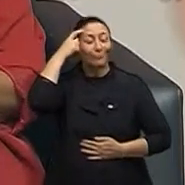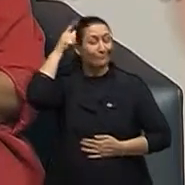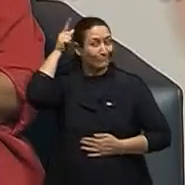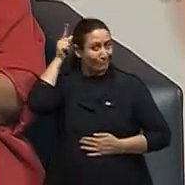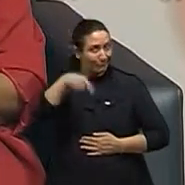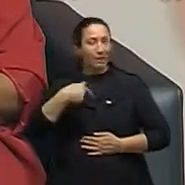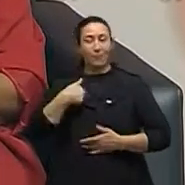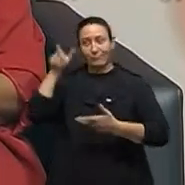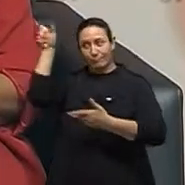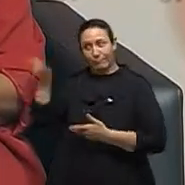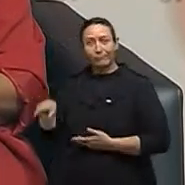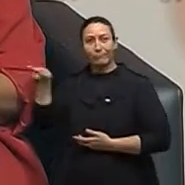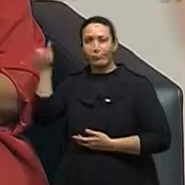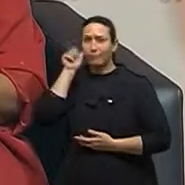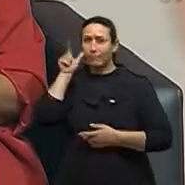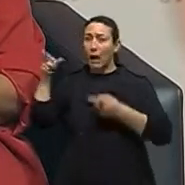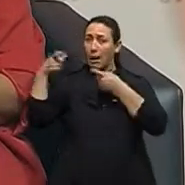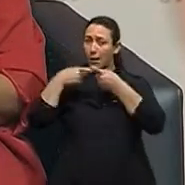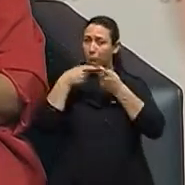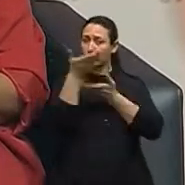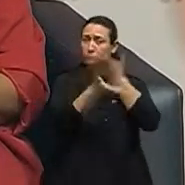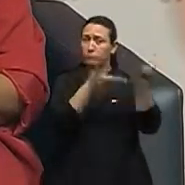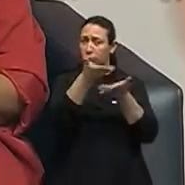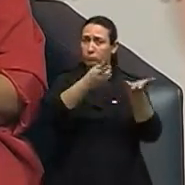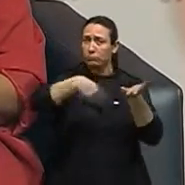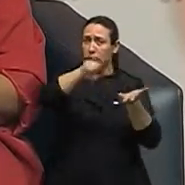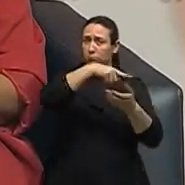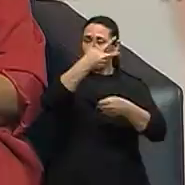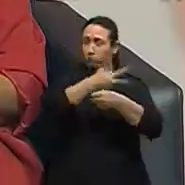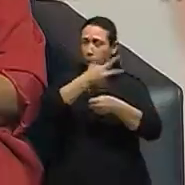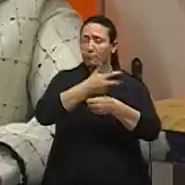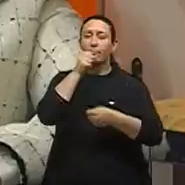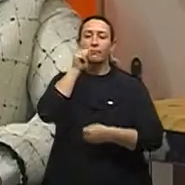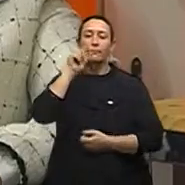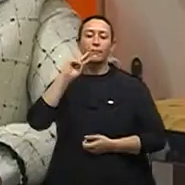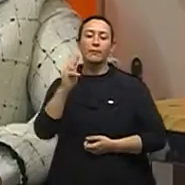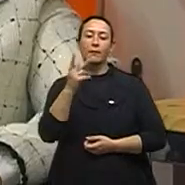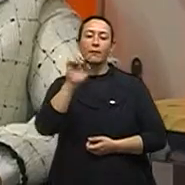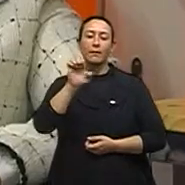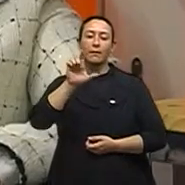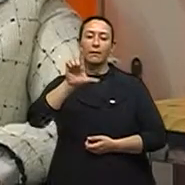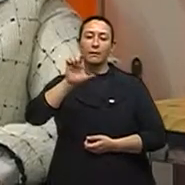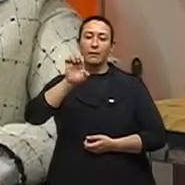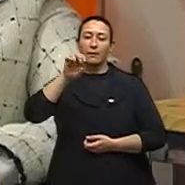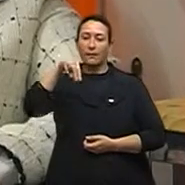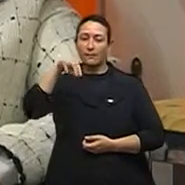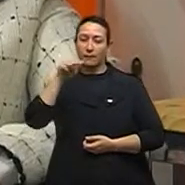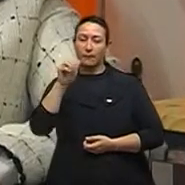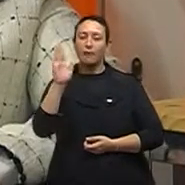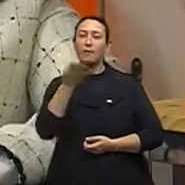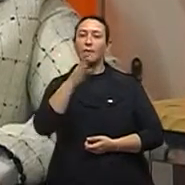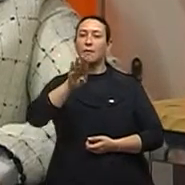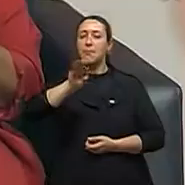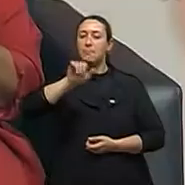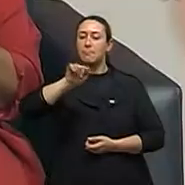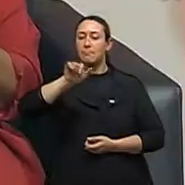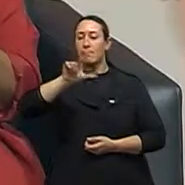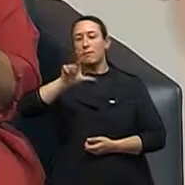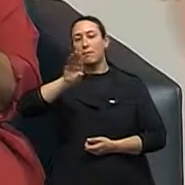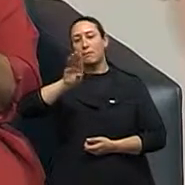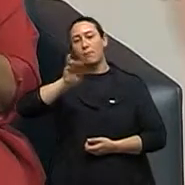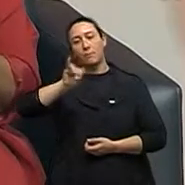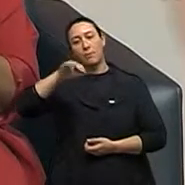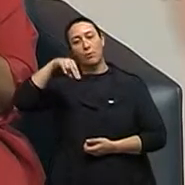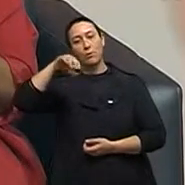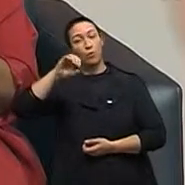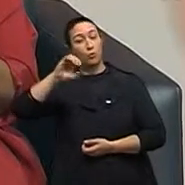clã da clínica de atendimento ao adulto maduro a psicóloga Helena Note que também lança o livro O que os